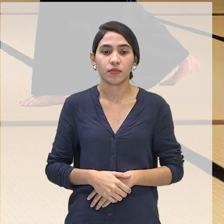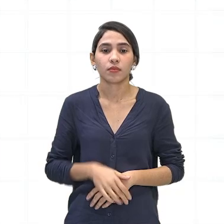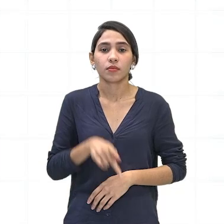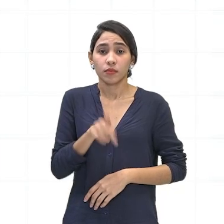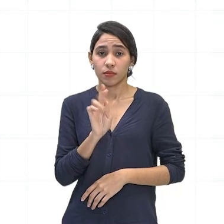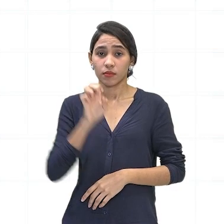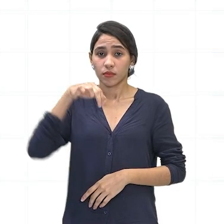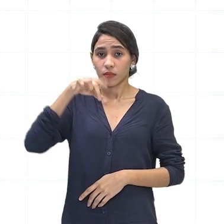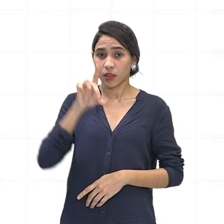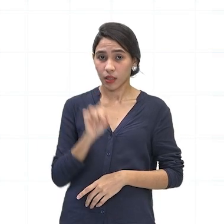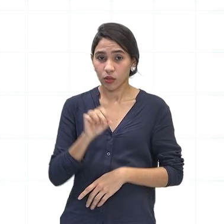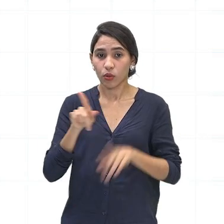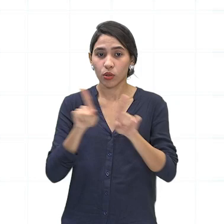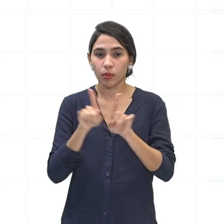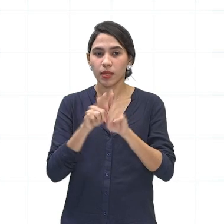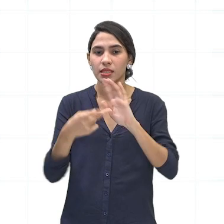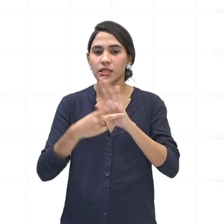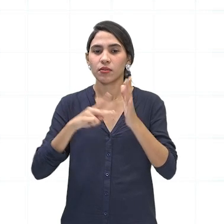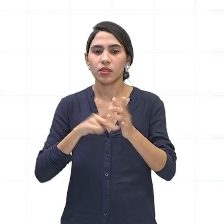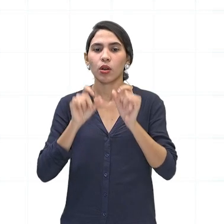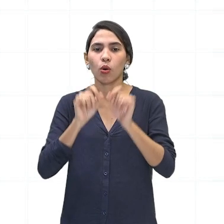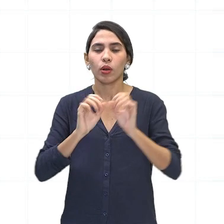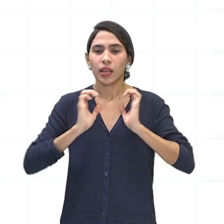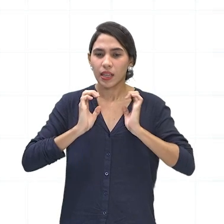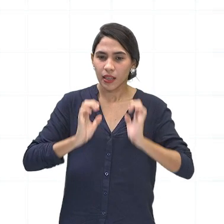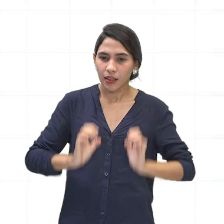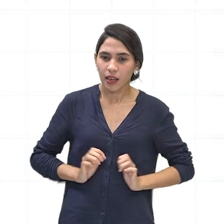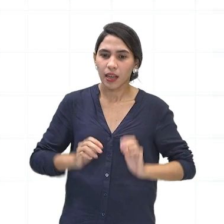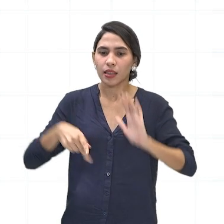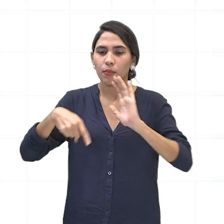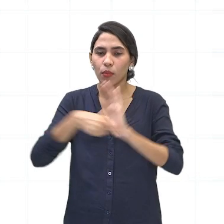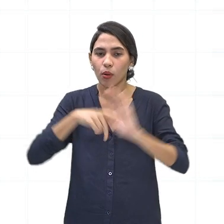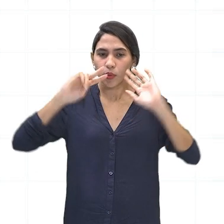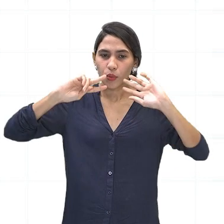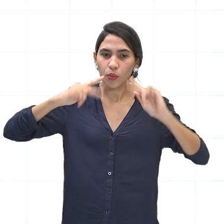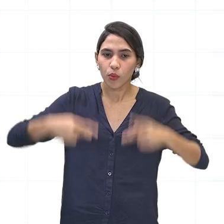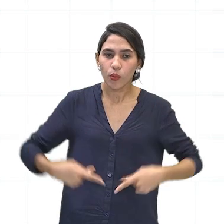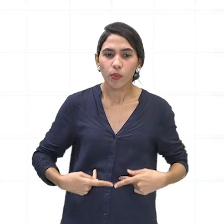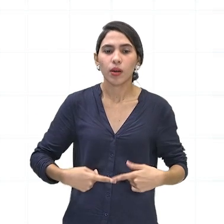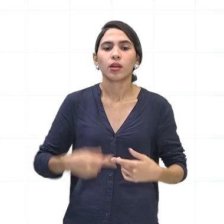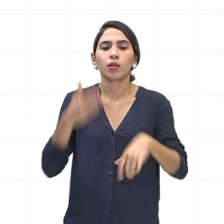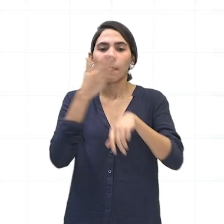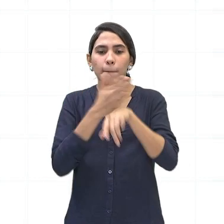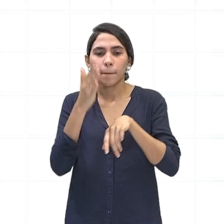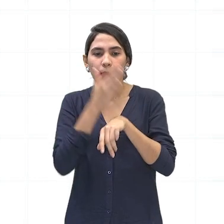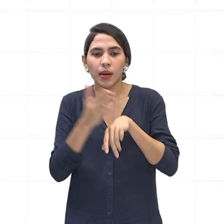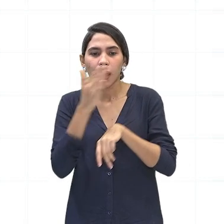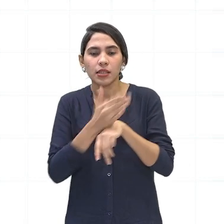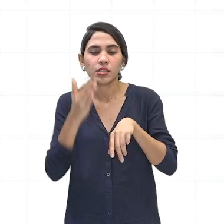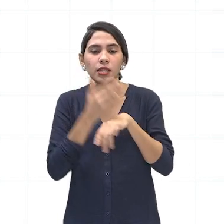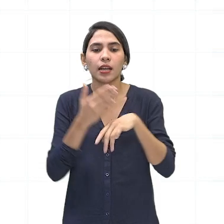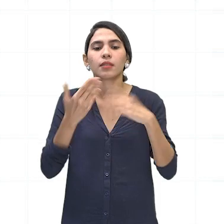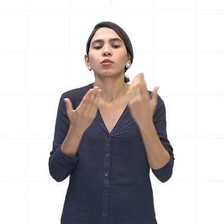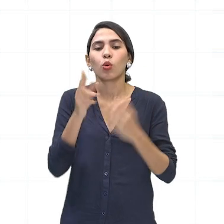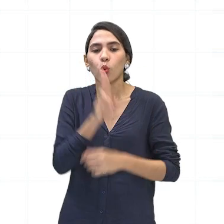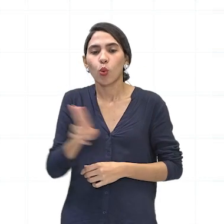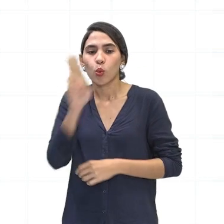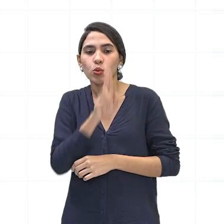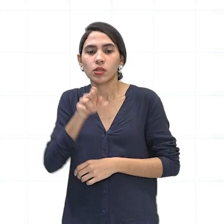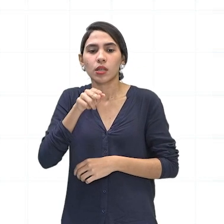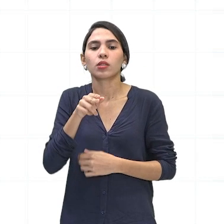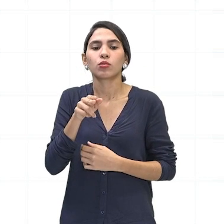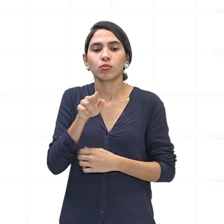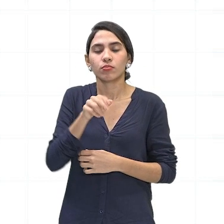Kendo significa disciplinar o caráter humano através da aplicação dos princípios da espada, como eu falei